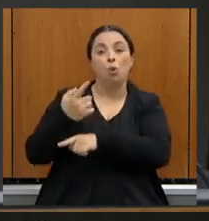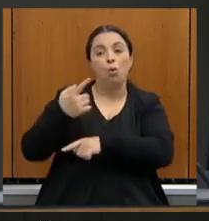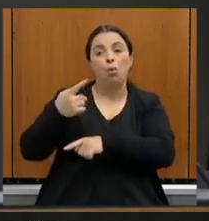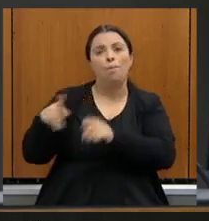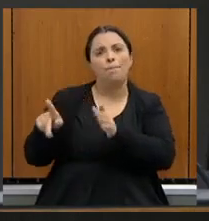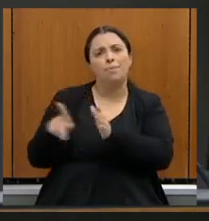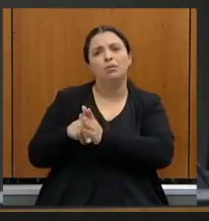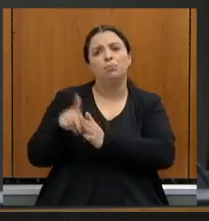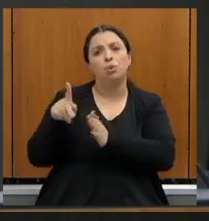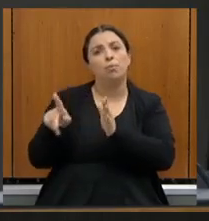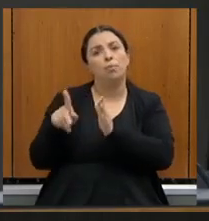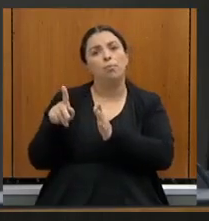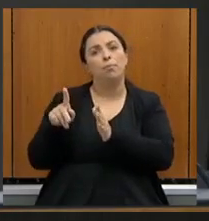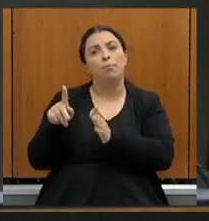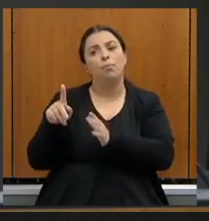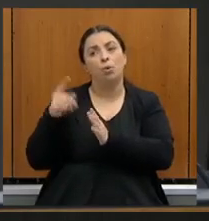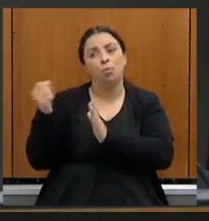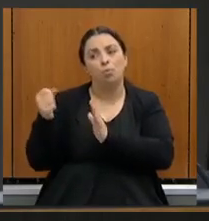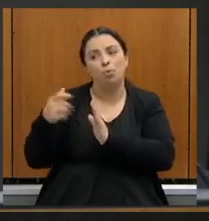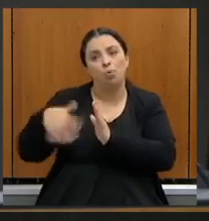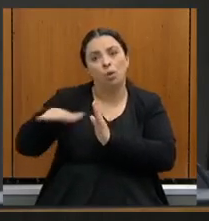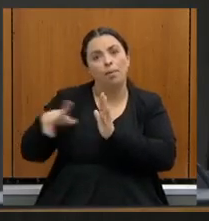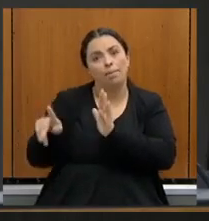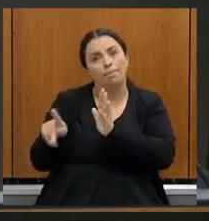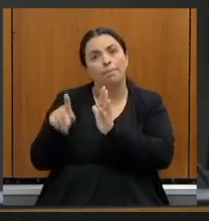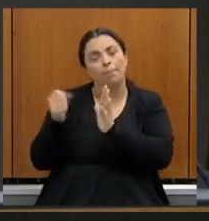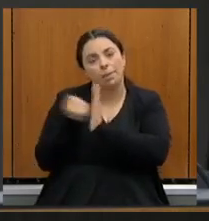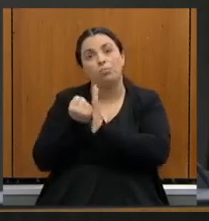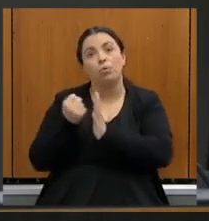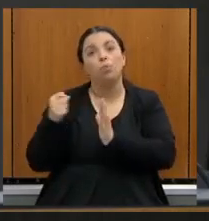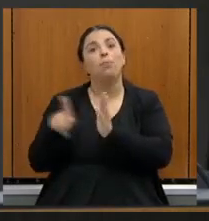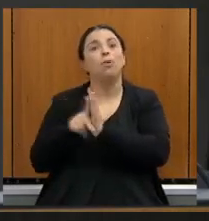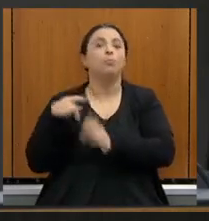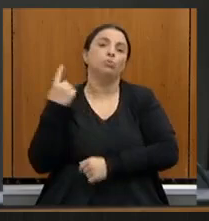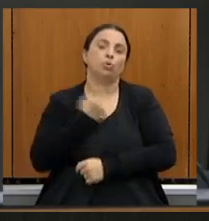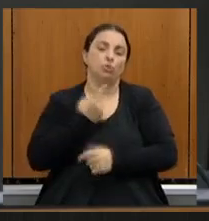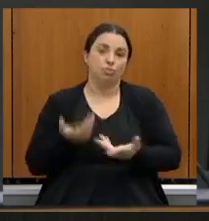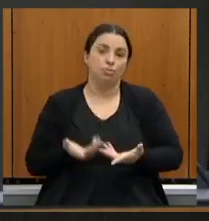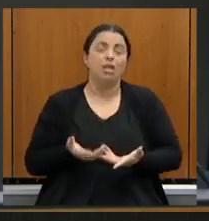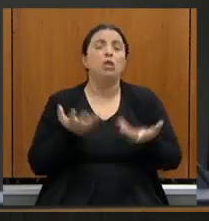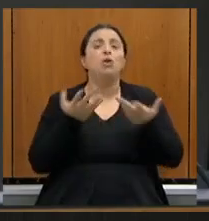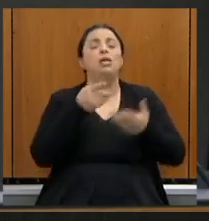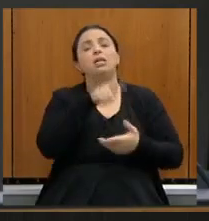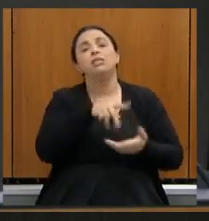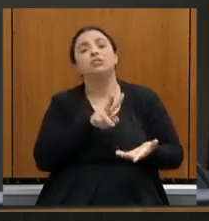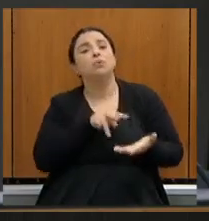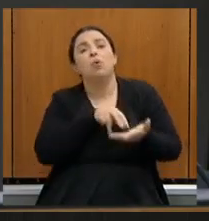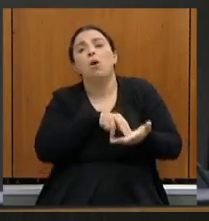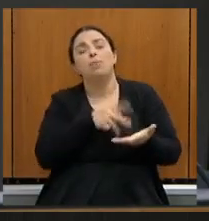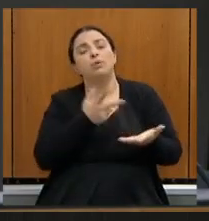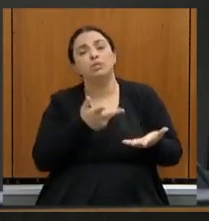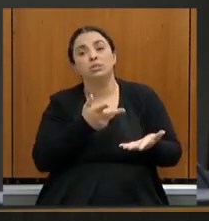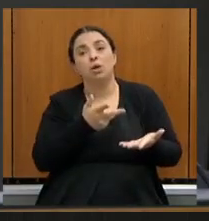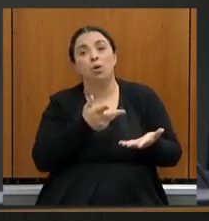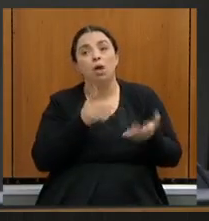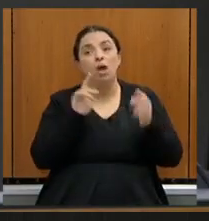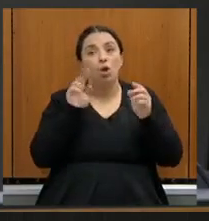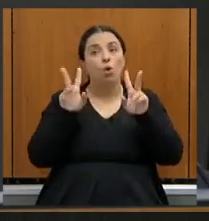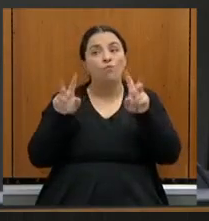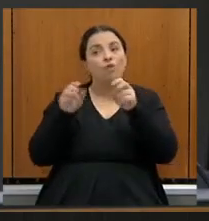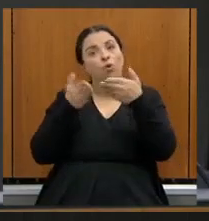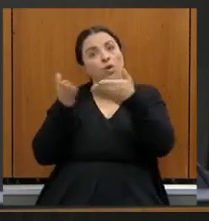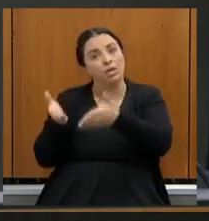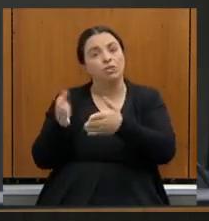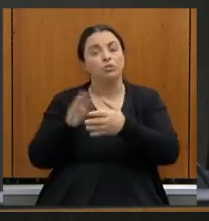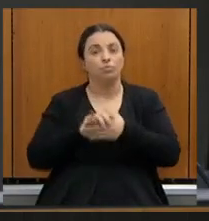essa solicitação que eu trago nesse Assembleia Fiscaliza, gostaria que o senhor se posicionasse. É muito importante para a gente, nesse